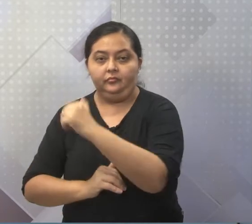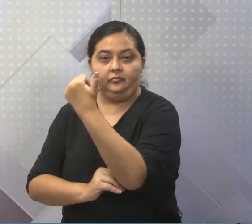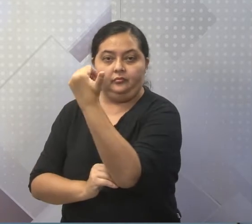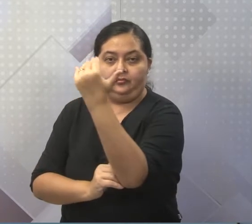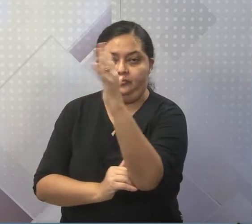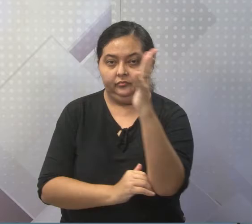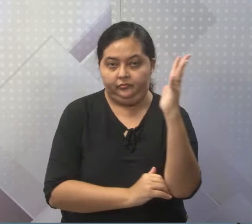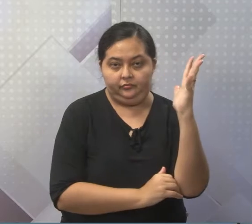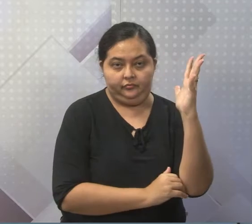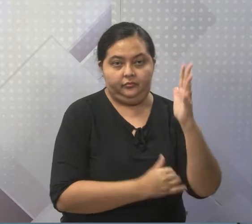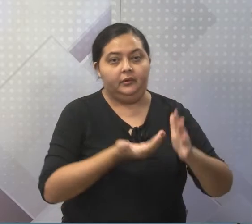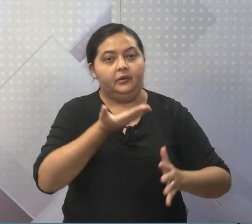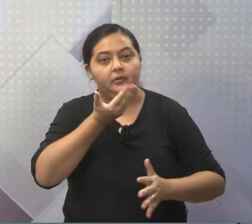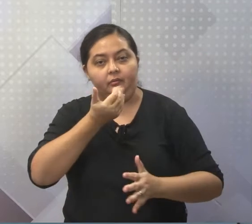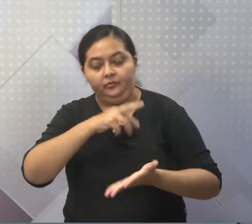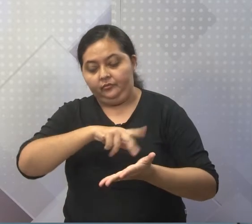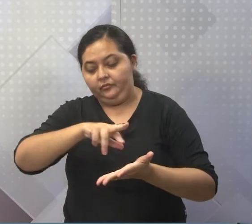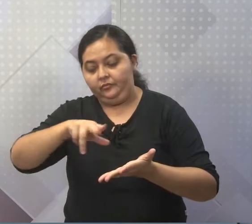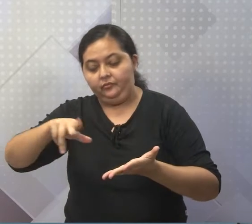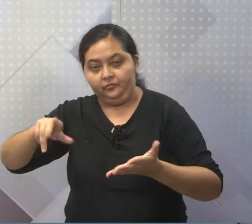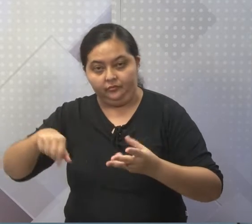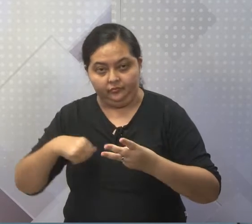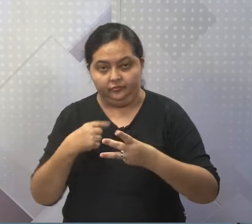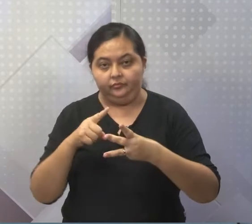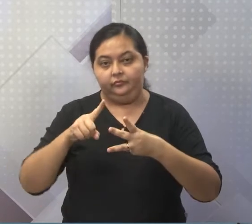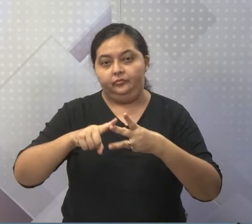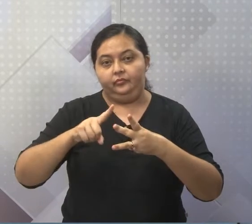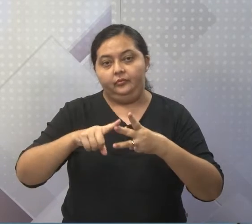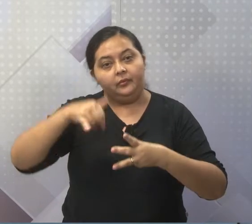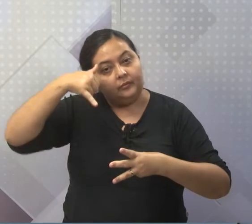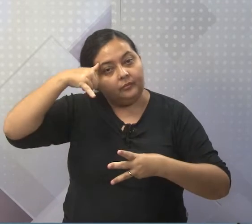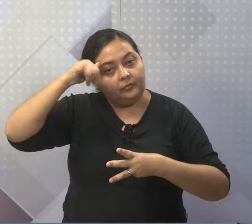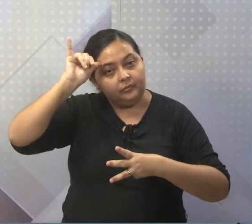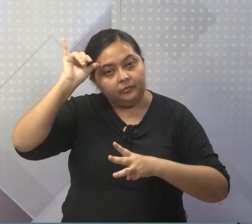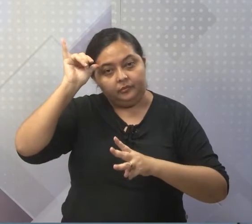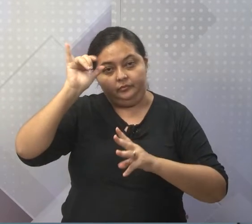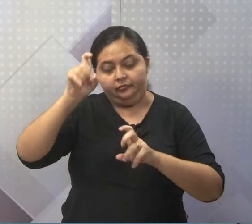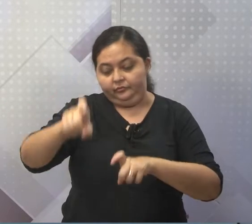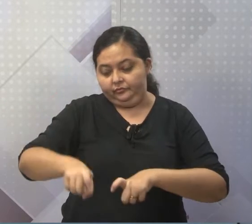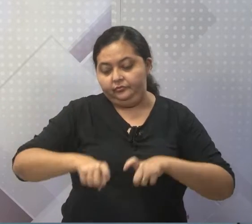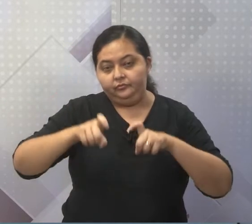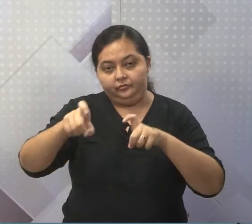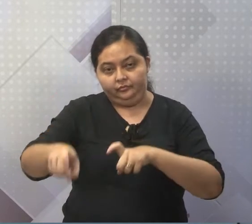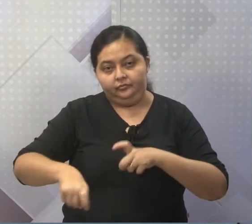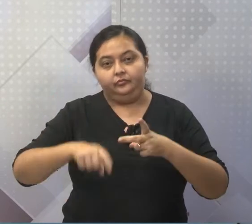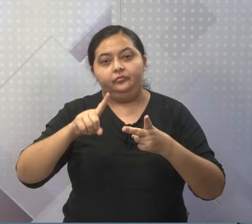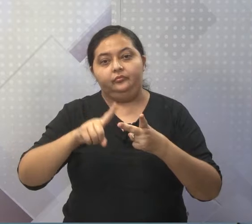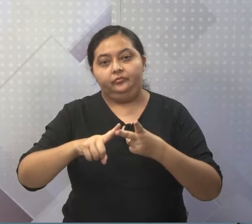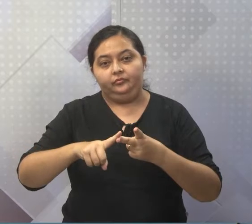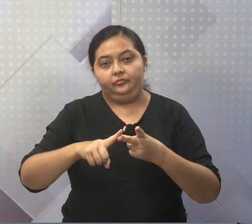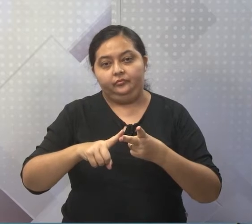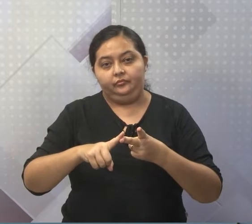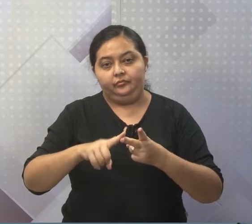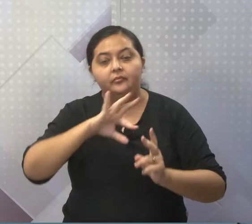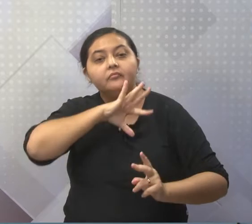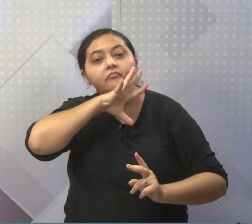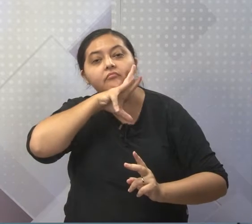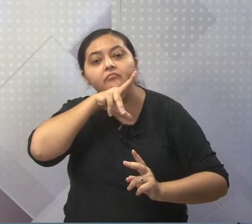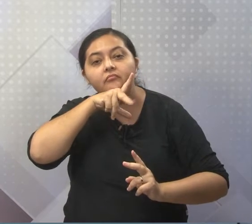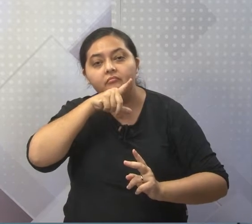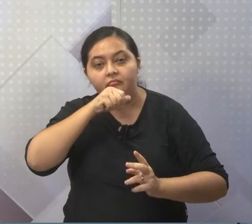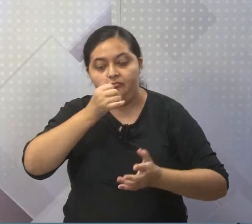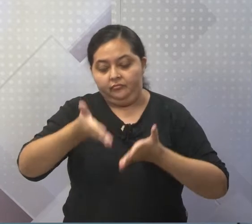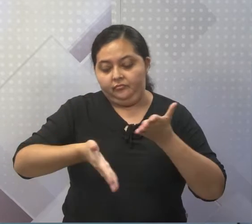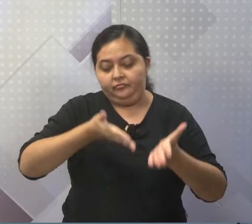econômica de produção de alimentos utilizando o solo a pecuária atividade econômica de criação e